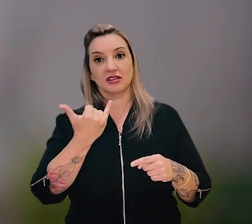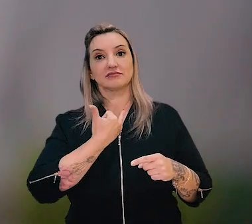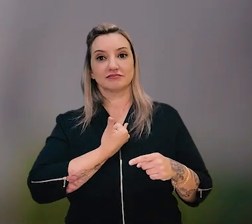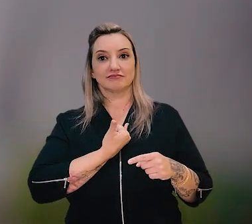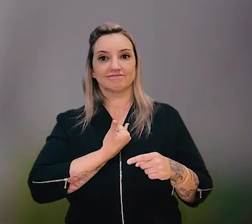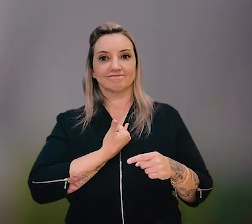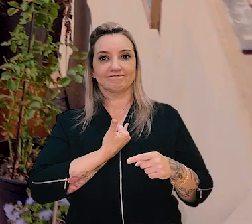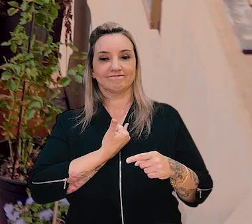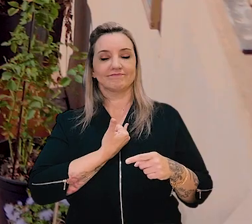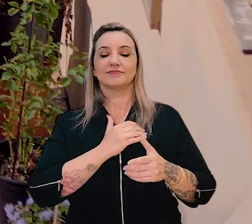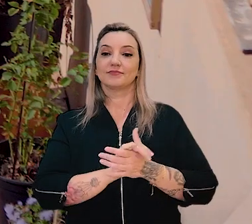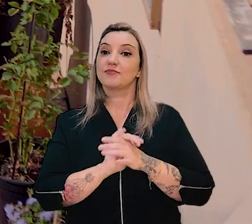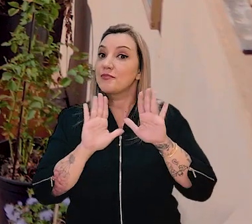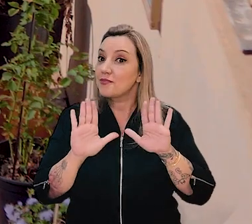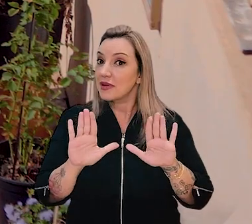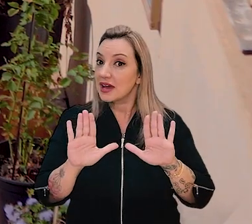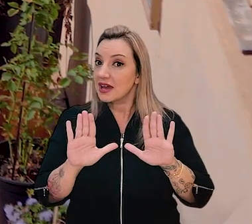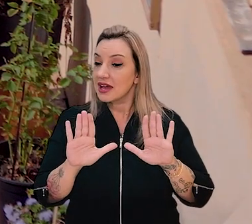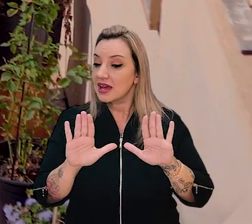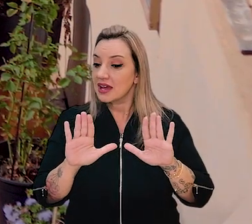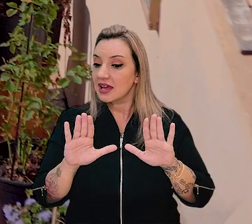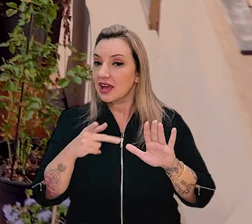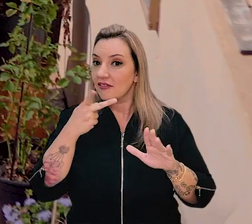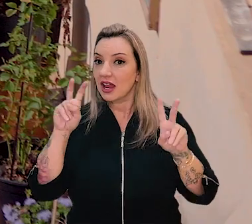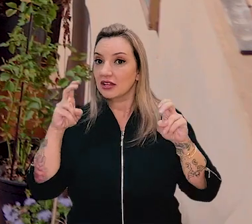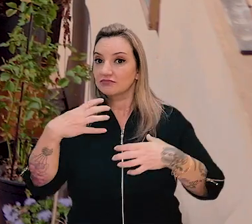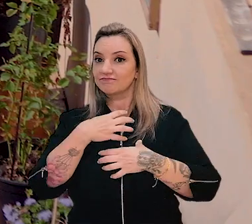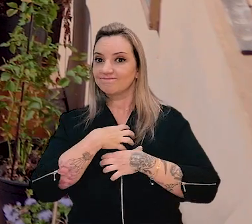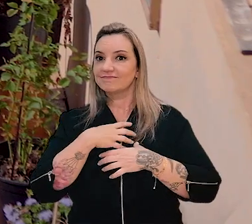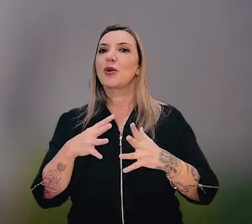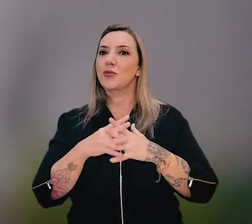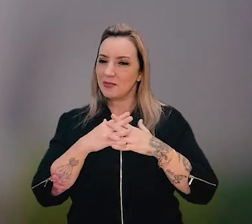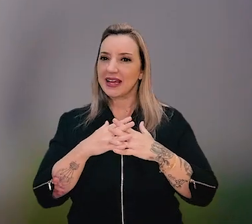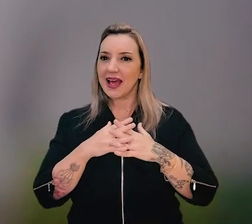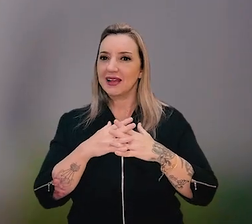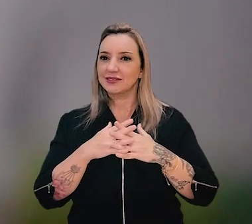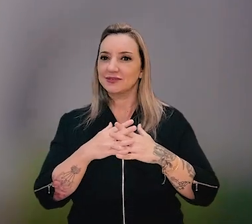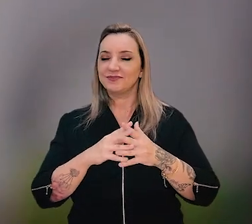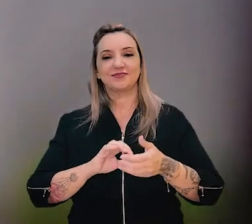falado. Mas falar dos nossos sentimentos é mais complicado, né?